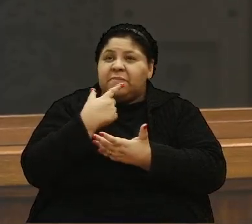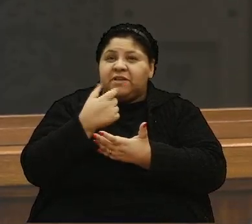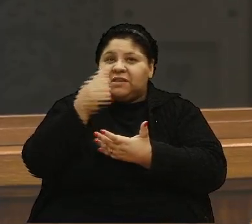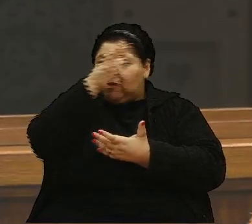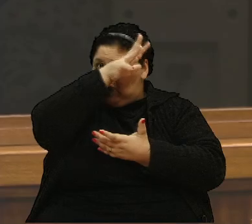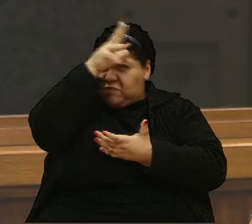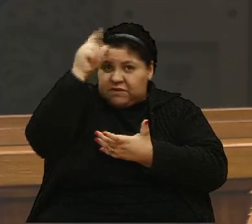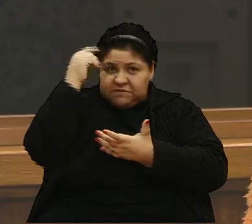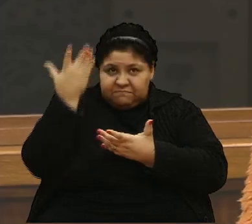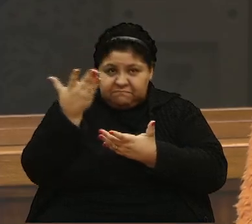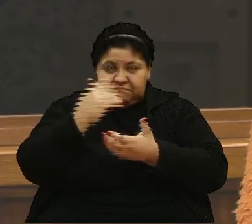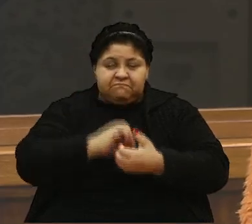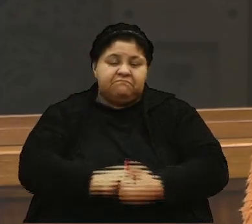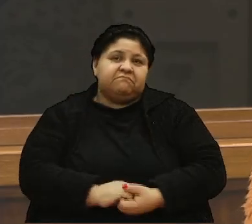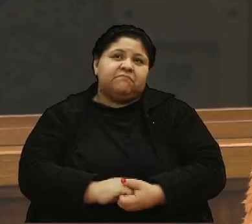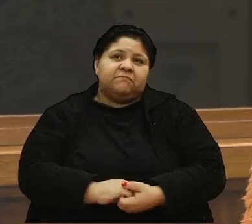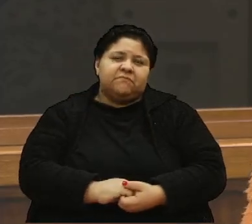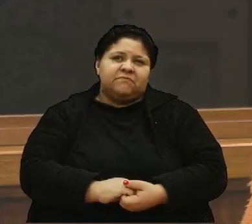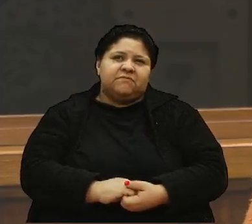município.